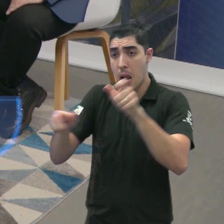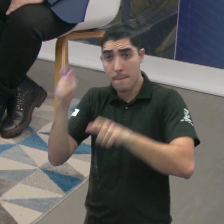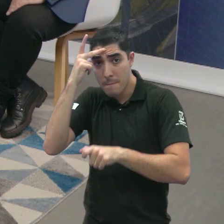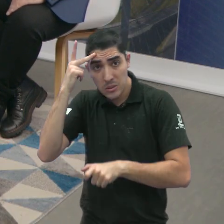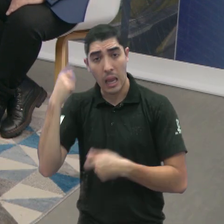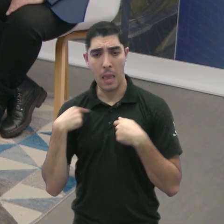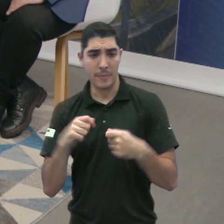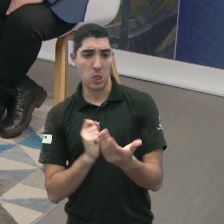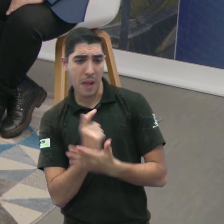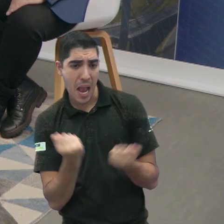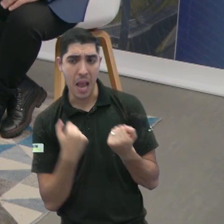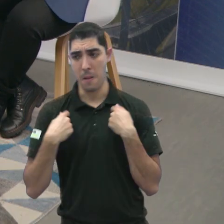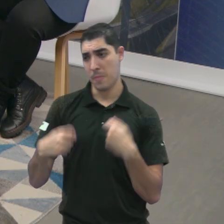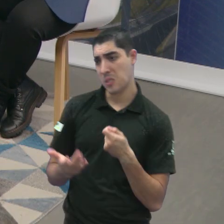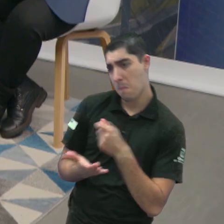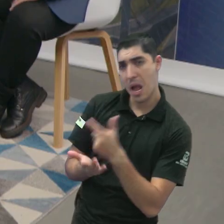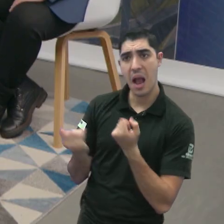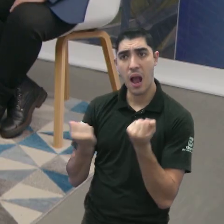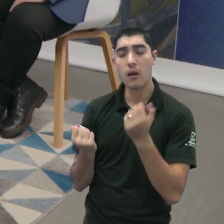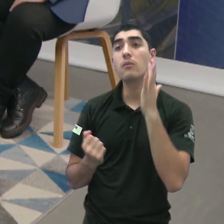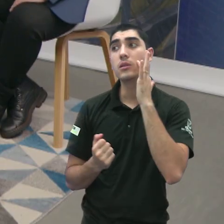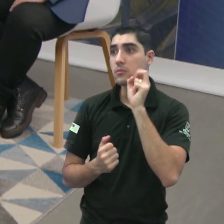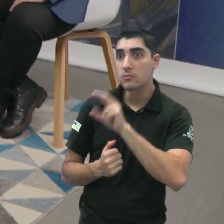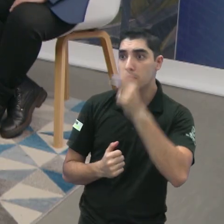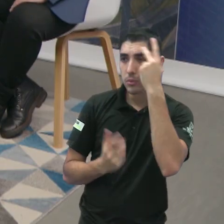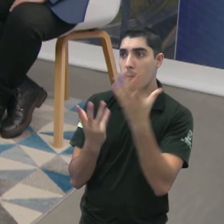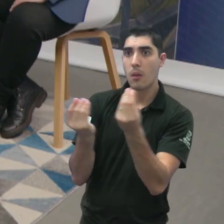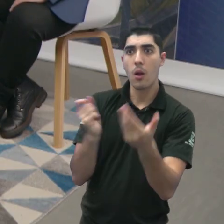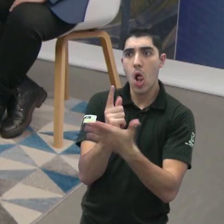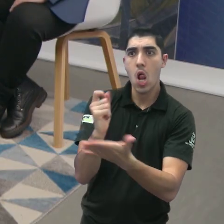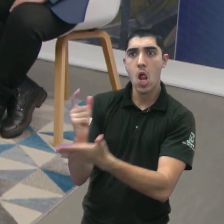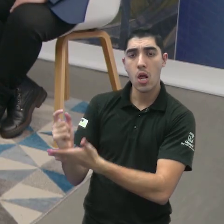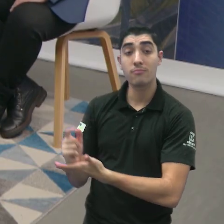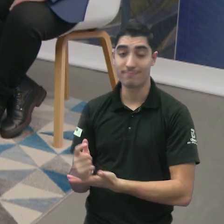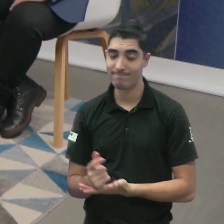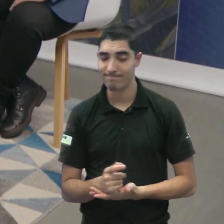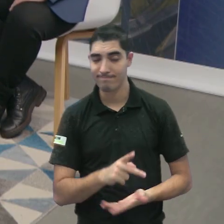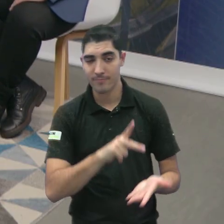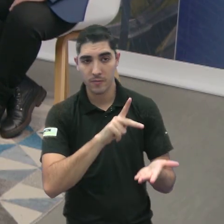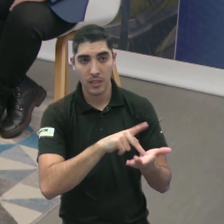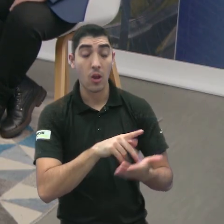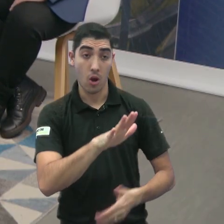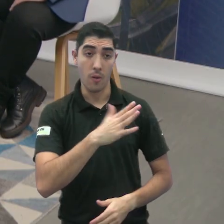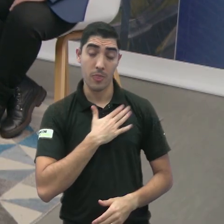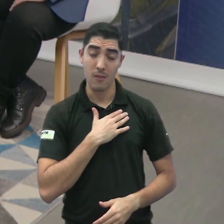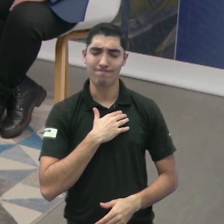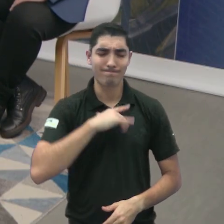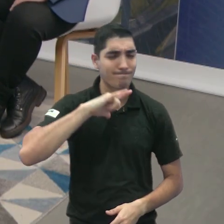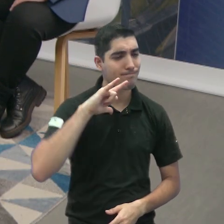de mais carros, olha só quantas pessoas adquiriram seus veículos, né? Sim, sem dúvida. Eu sou apaixonado por